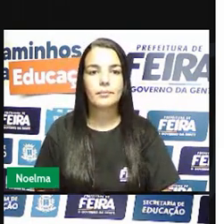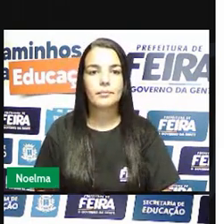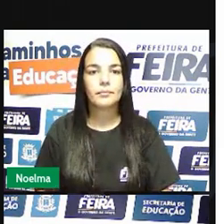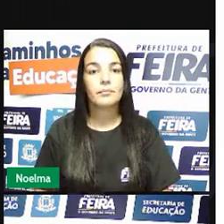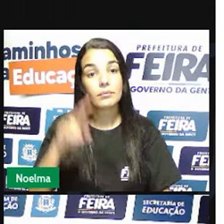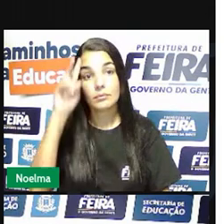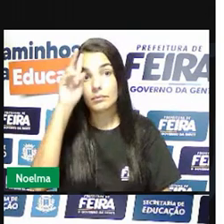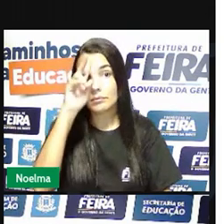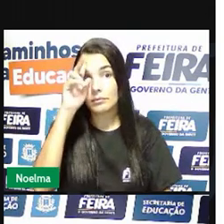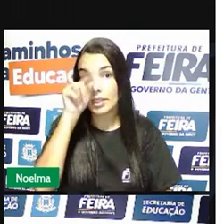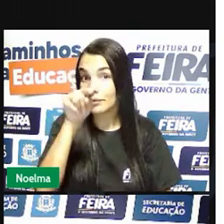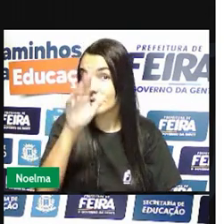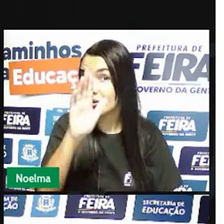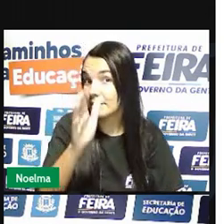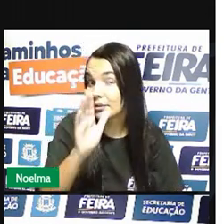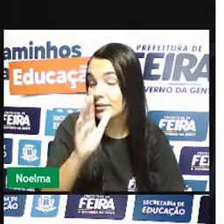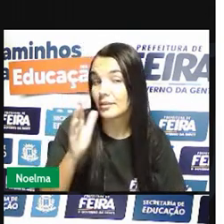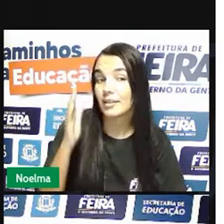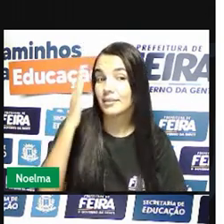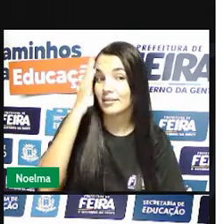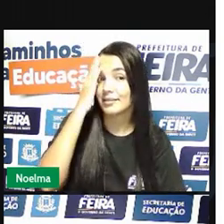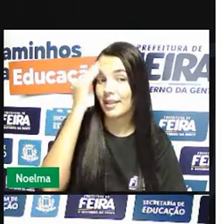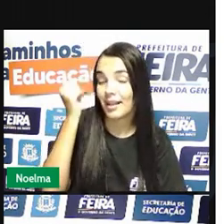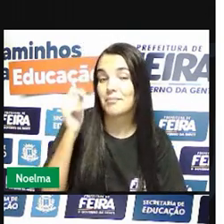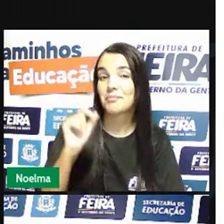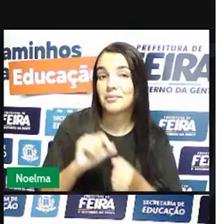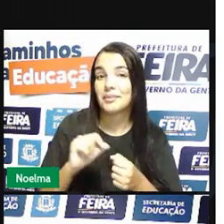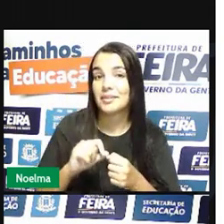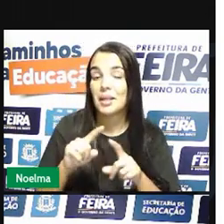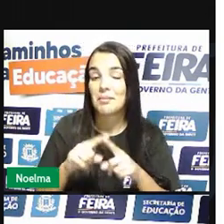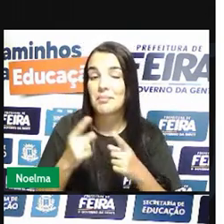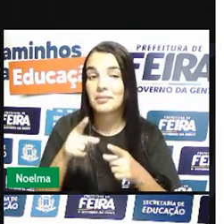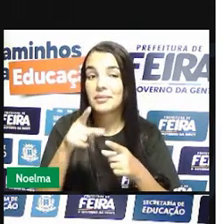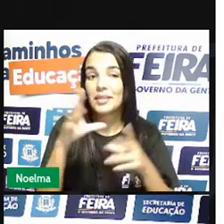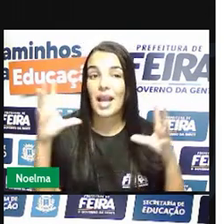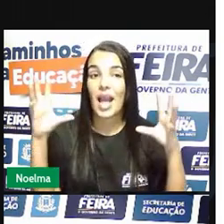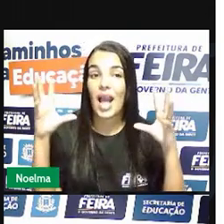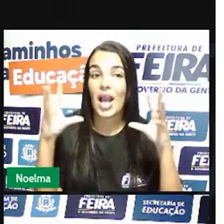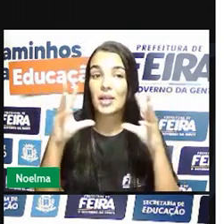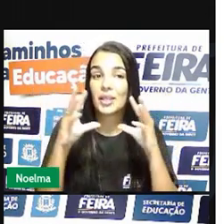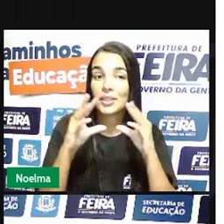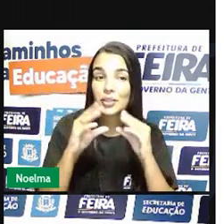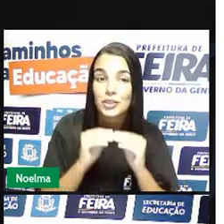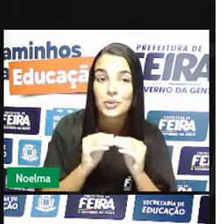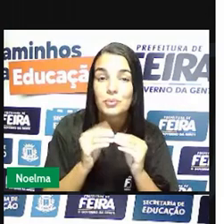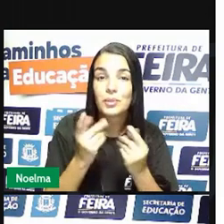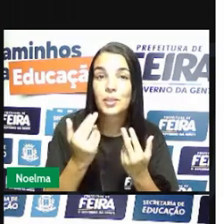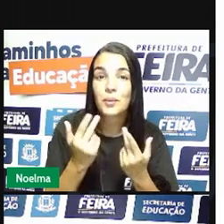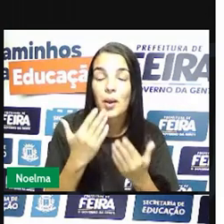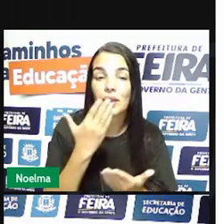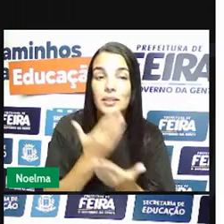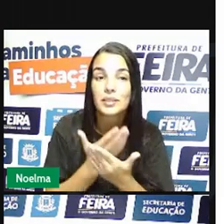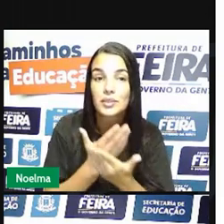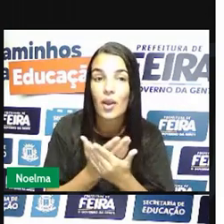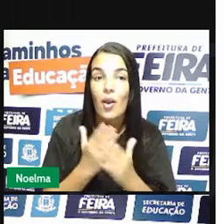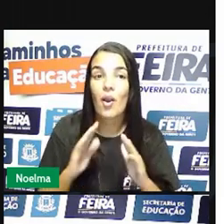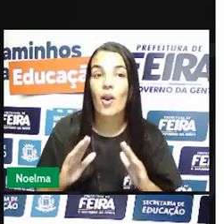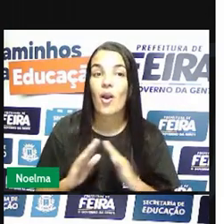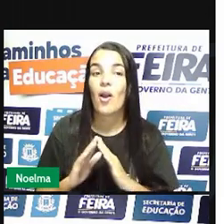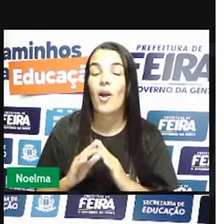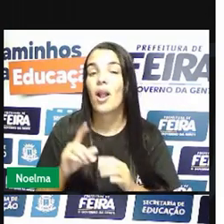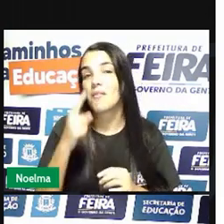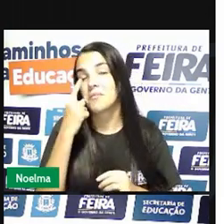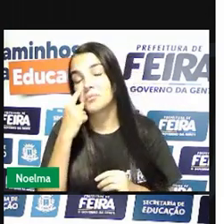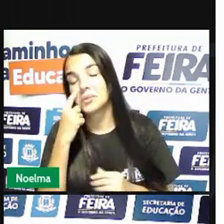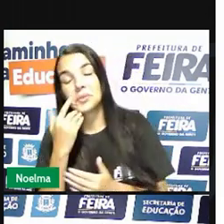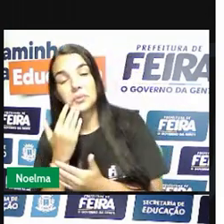fazendo esse tipo de texto, só que através de resumo. Quando vocês resumem uma matéria da escola para poder ficar mais fácil para vocês estudarem, ou